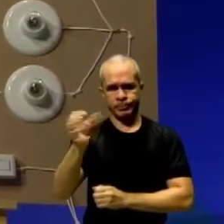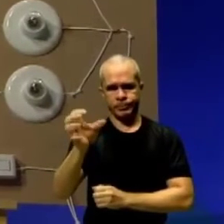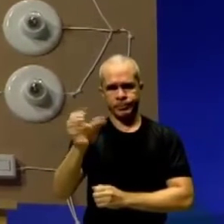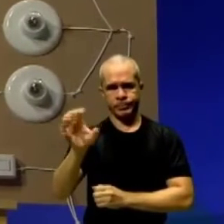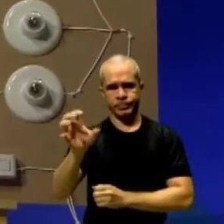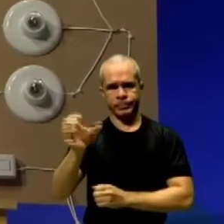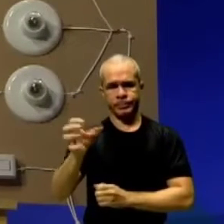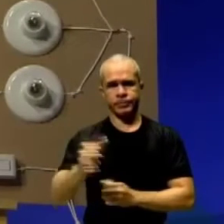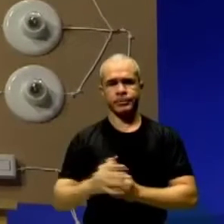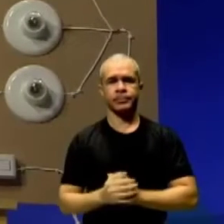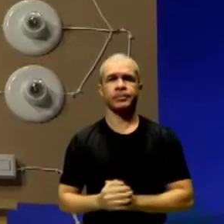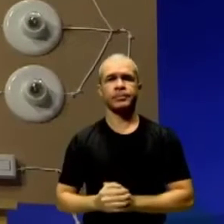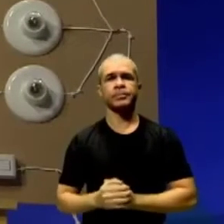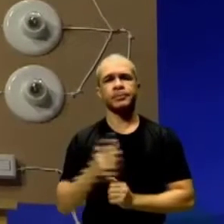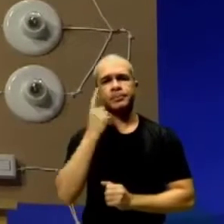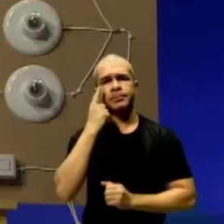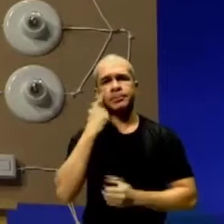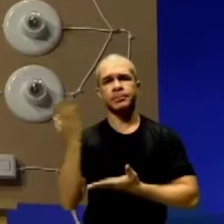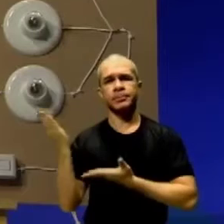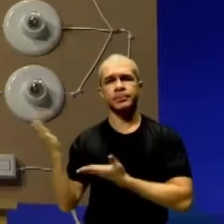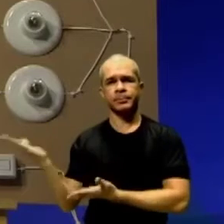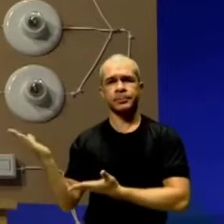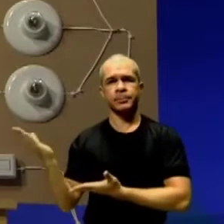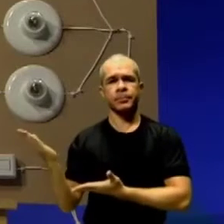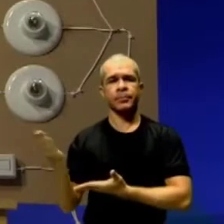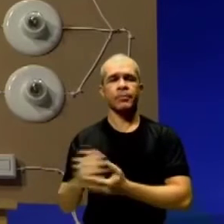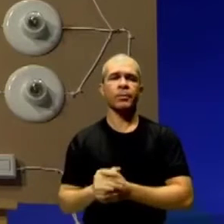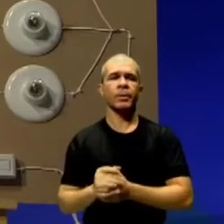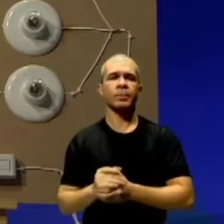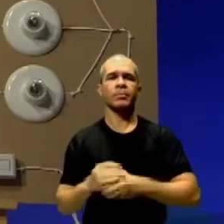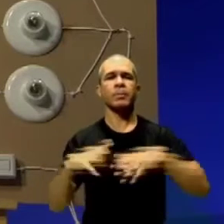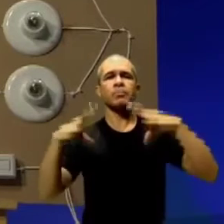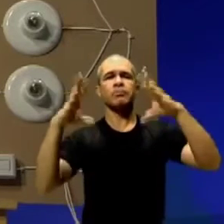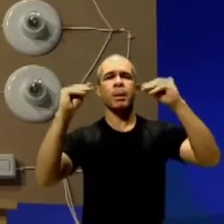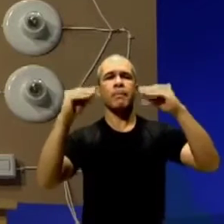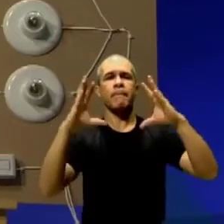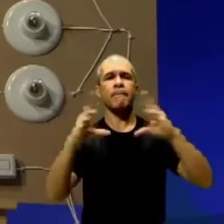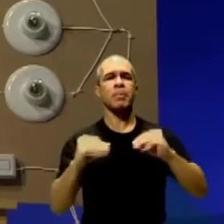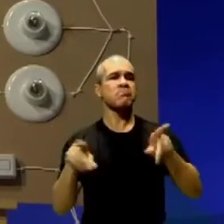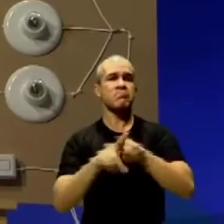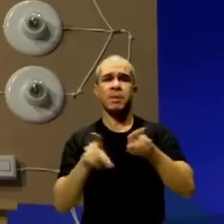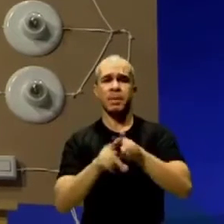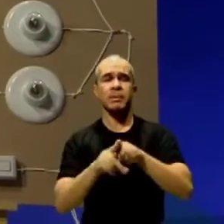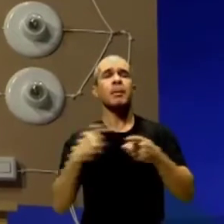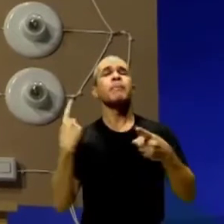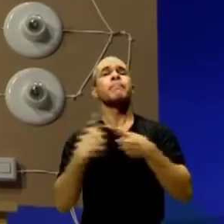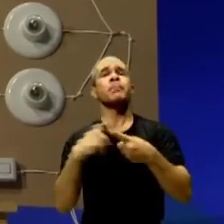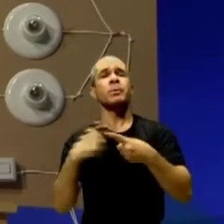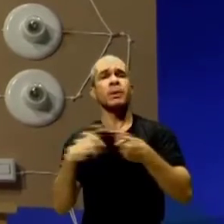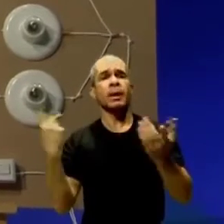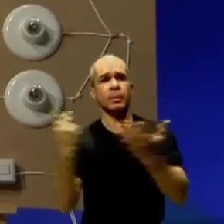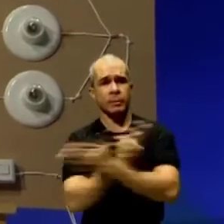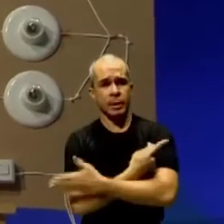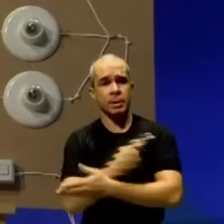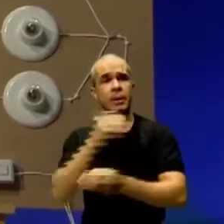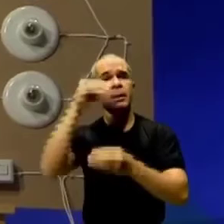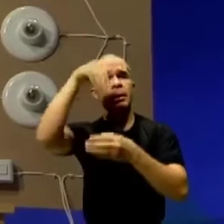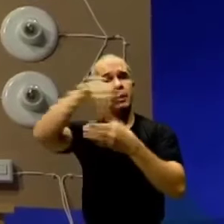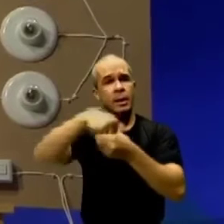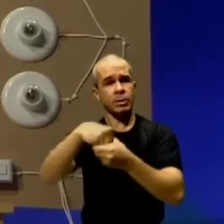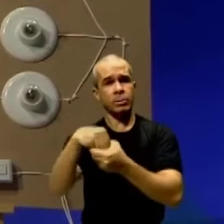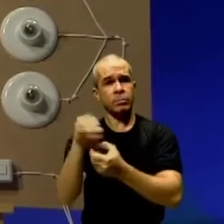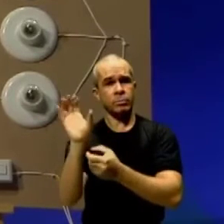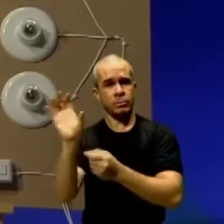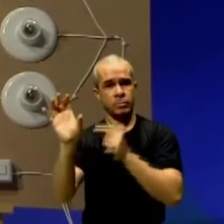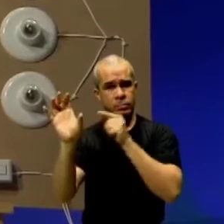tirar totalmente só para você ver que realmente estou tirando, as outras lâmpadas apagam. Por que isso acontece? Porque no meu aqui dentro tem um filamento e ele